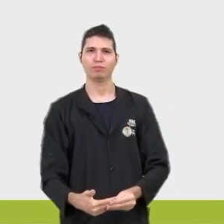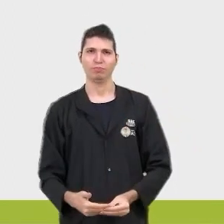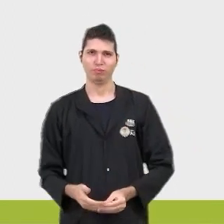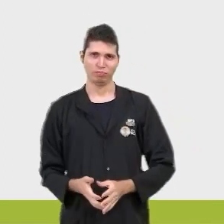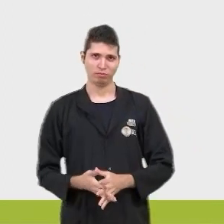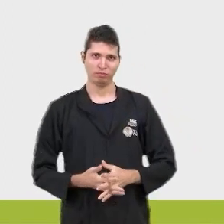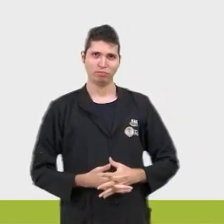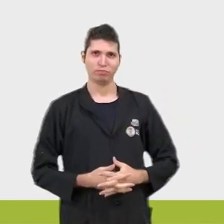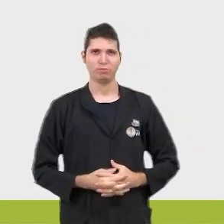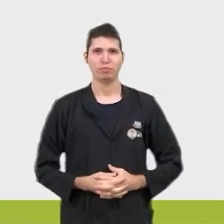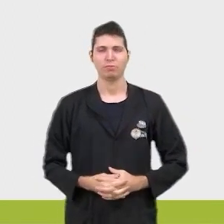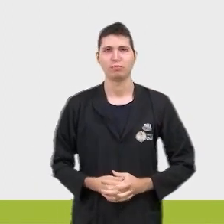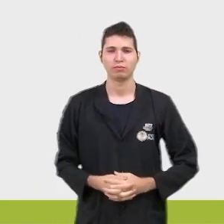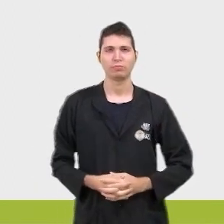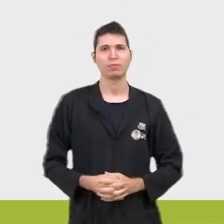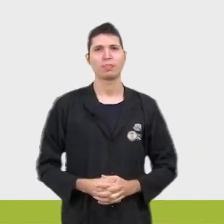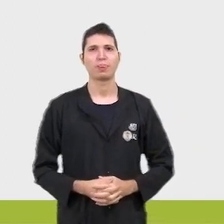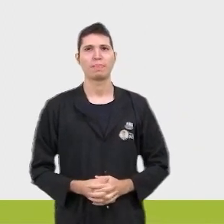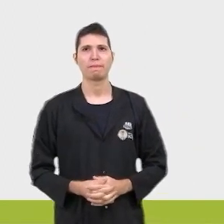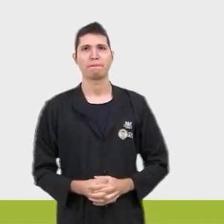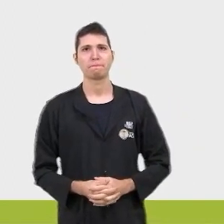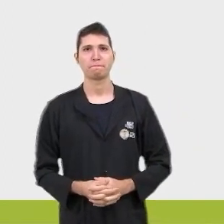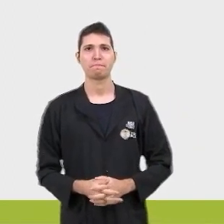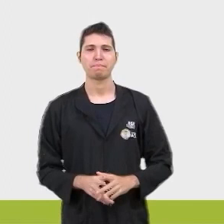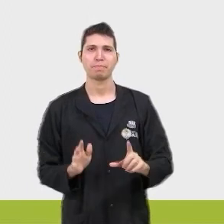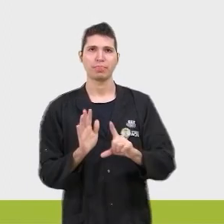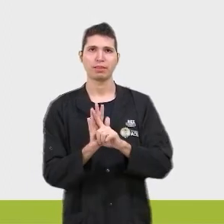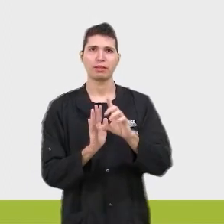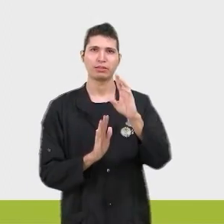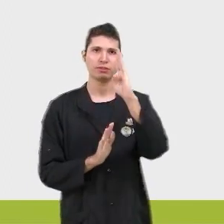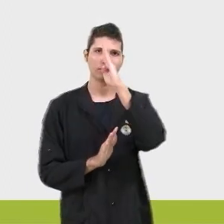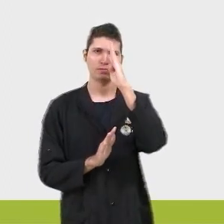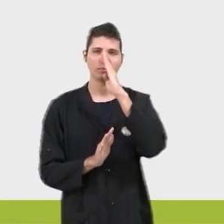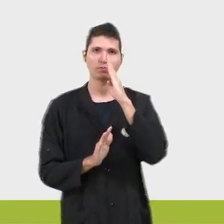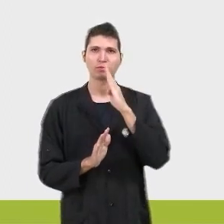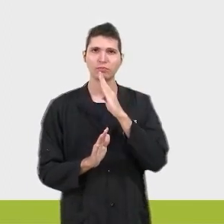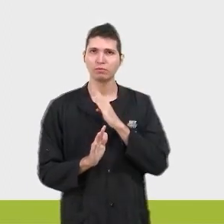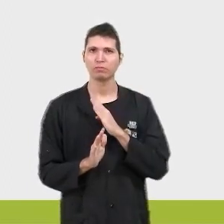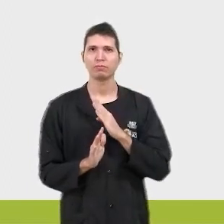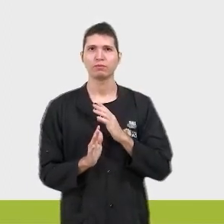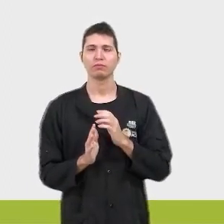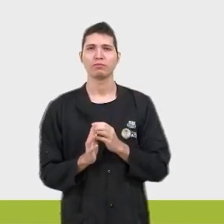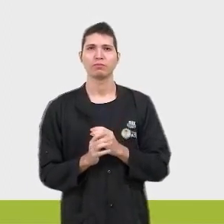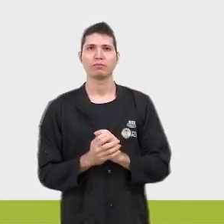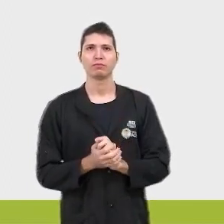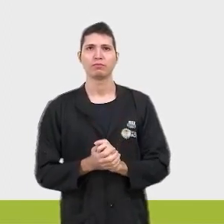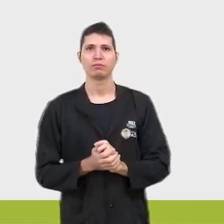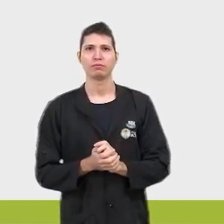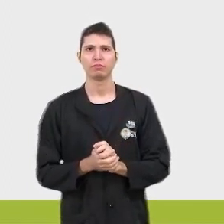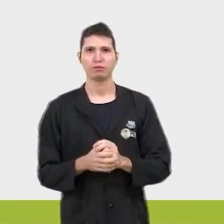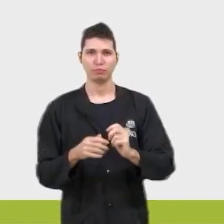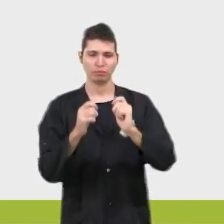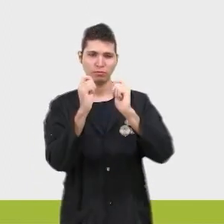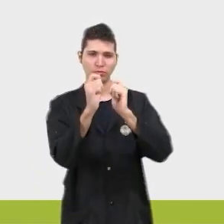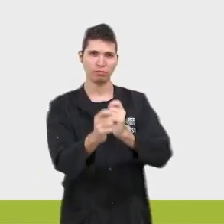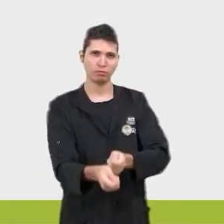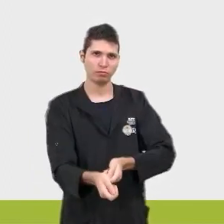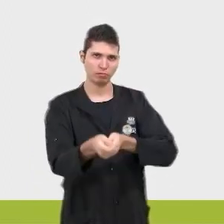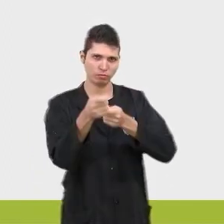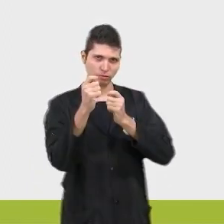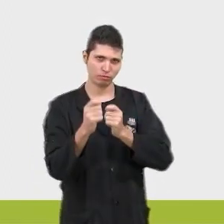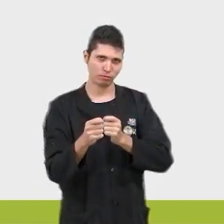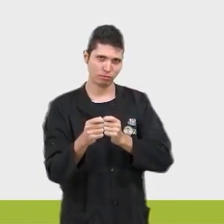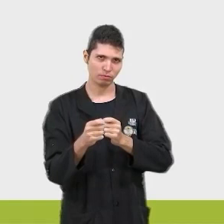ó. Vamos ler a questão toda. As leis brasileiras de regulamentação das atividades pesqueiras